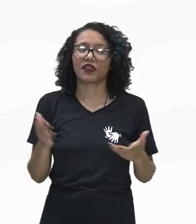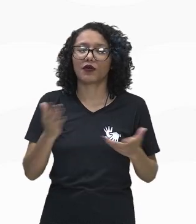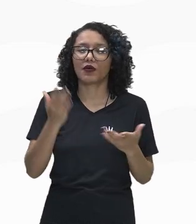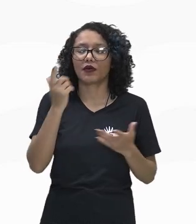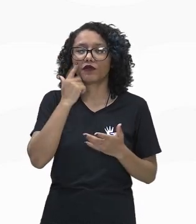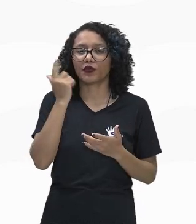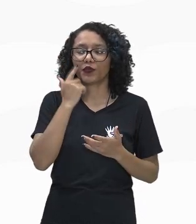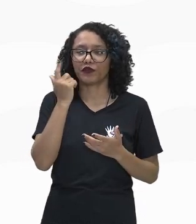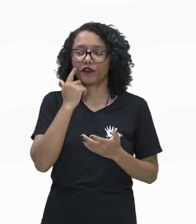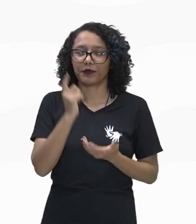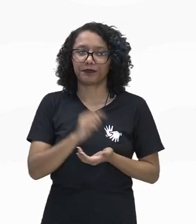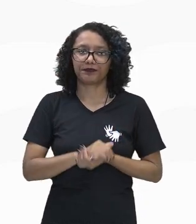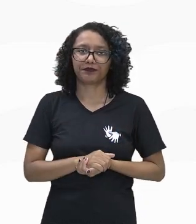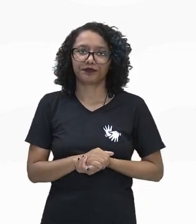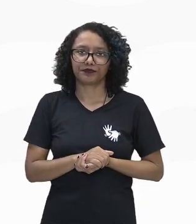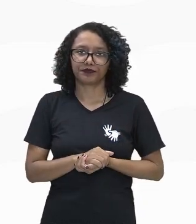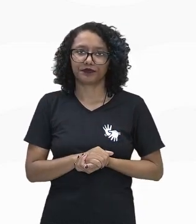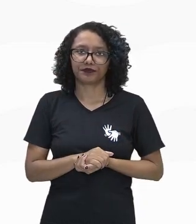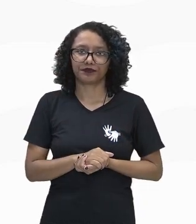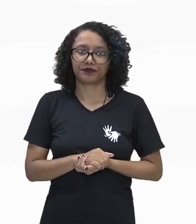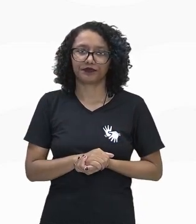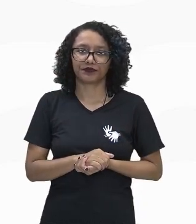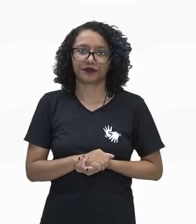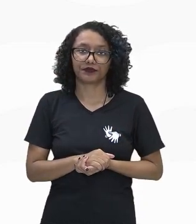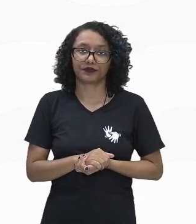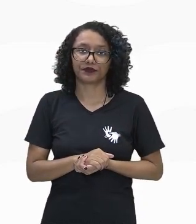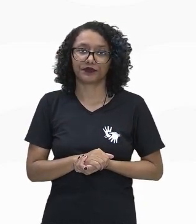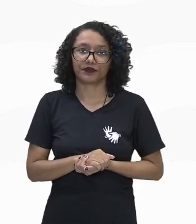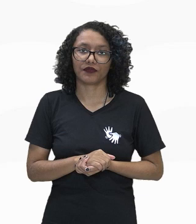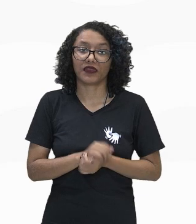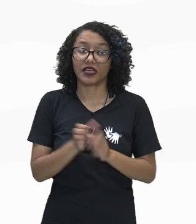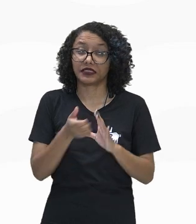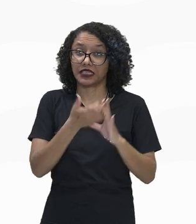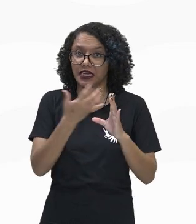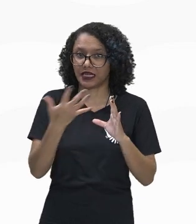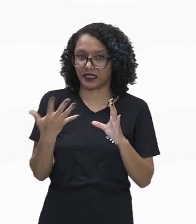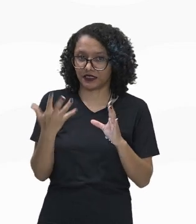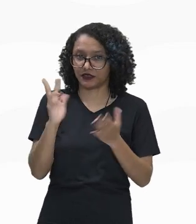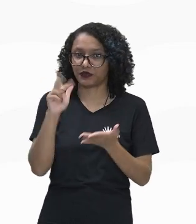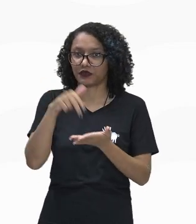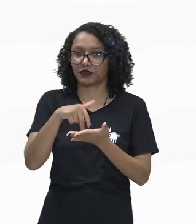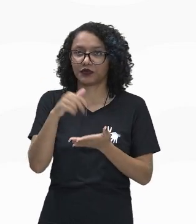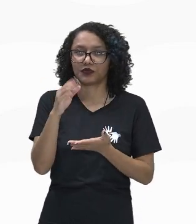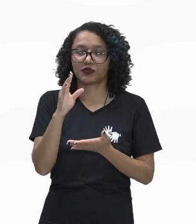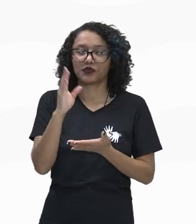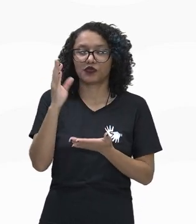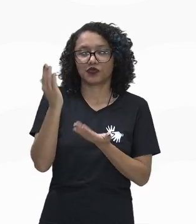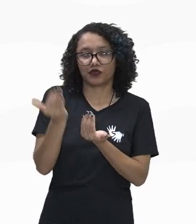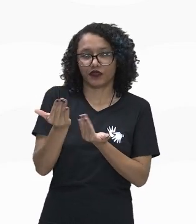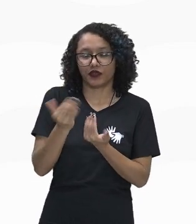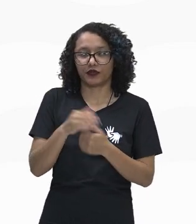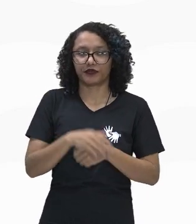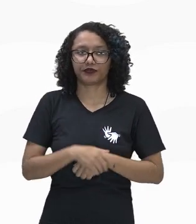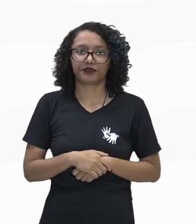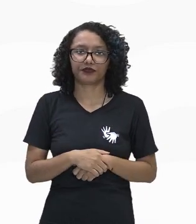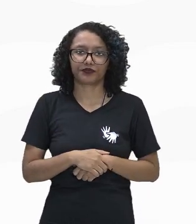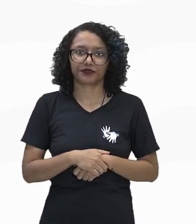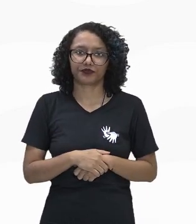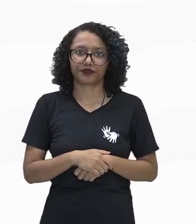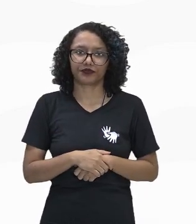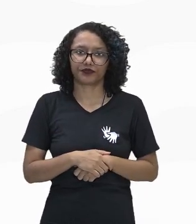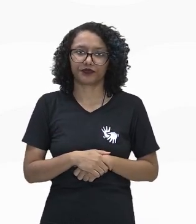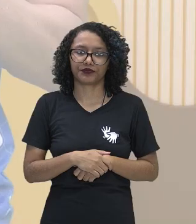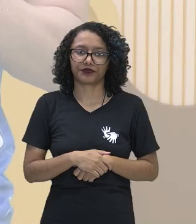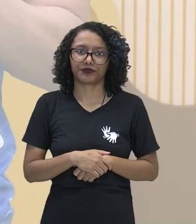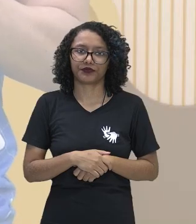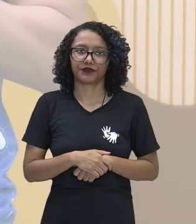observar quais são as características desse protagonismo juvenil. Acompanhe comigo. Bem, o